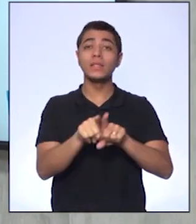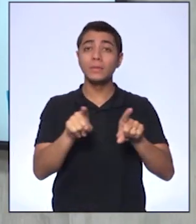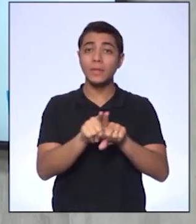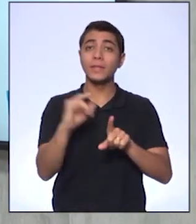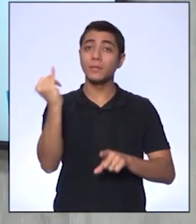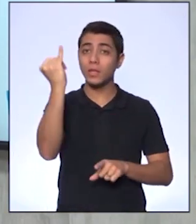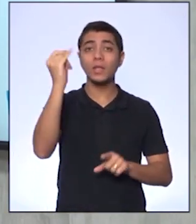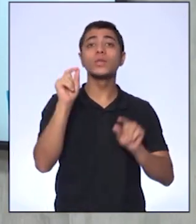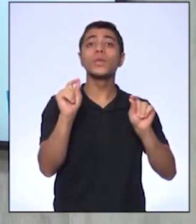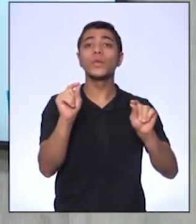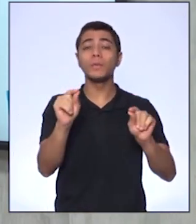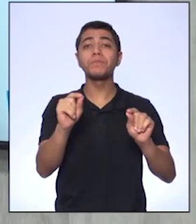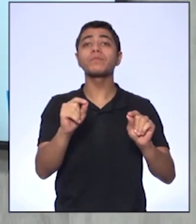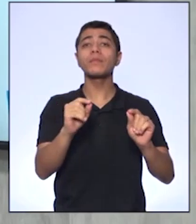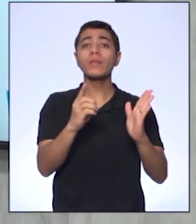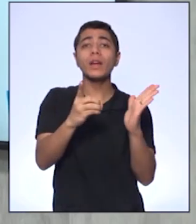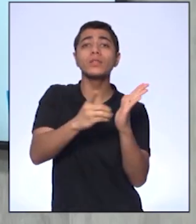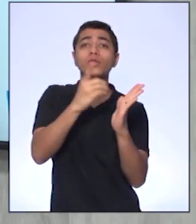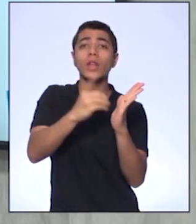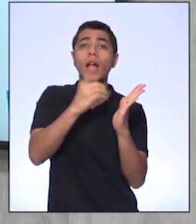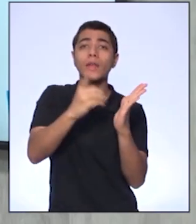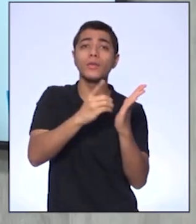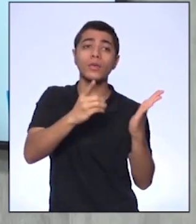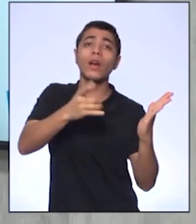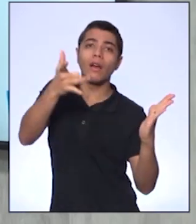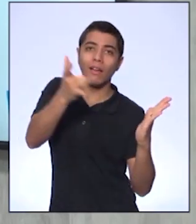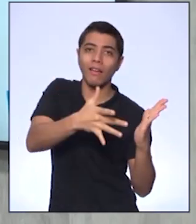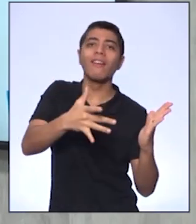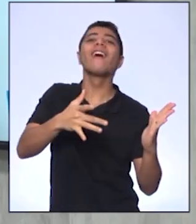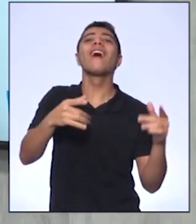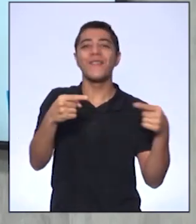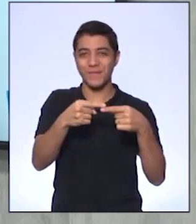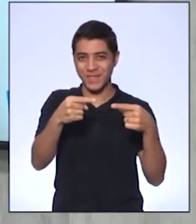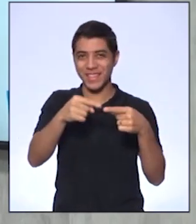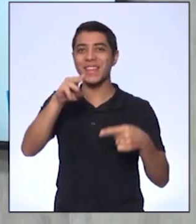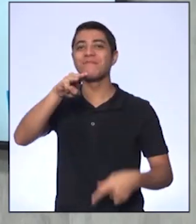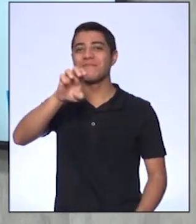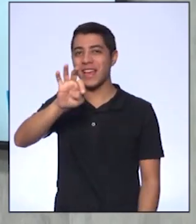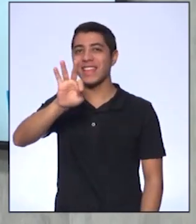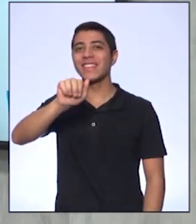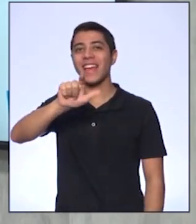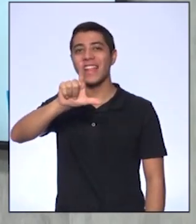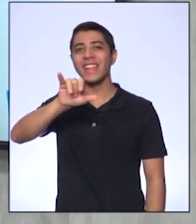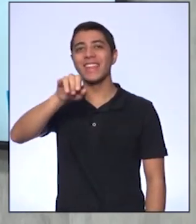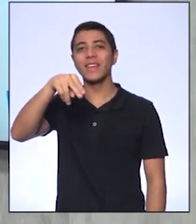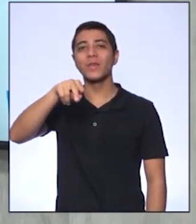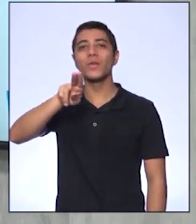dicionários têm efeito metalinguístico. É lembrar que gramáticas têm efeito